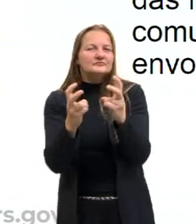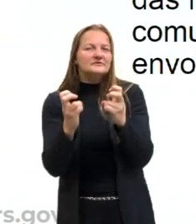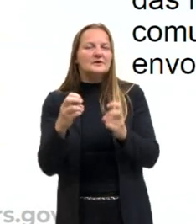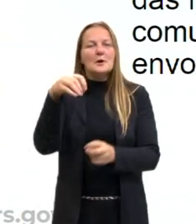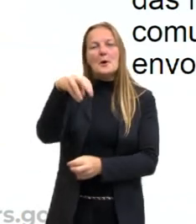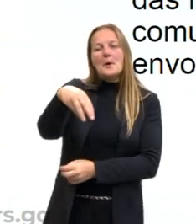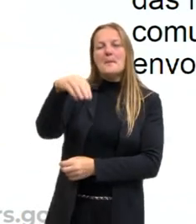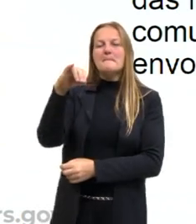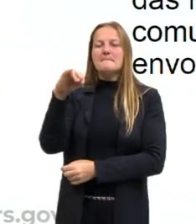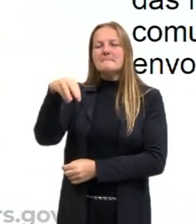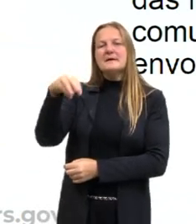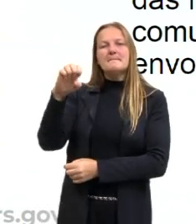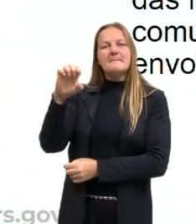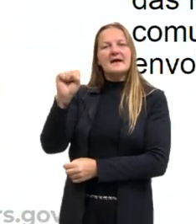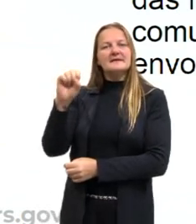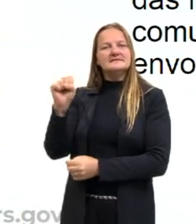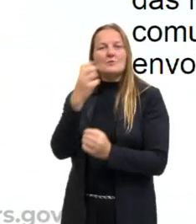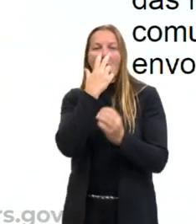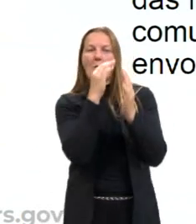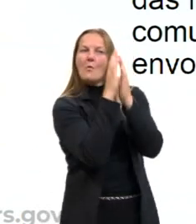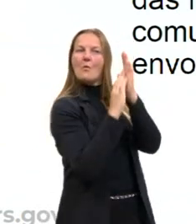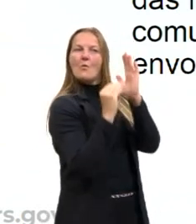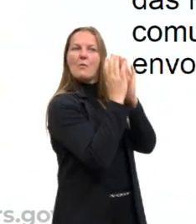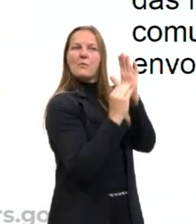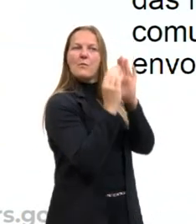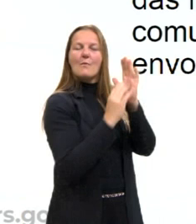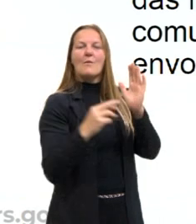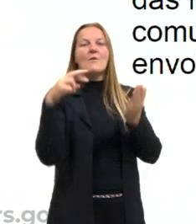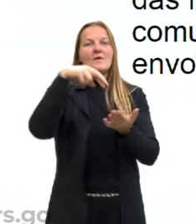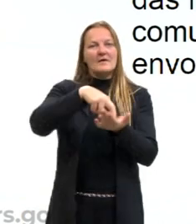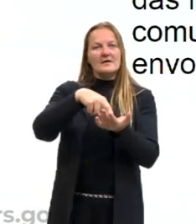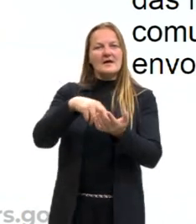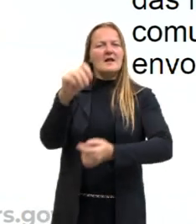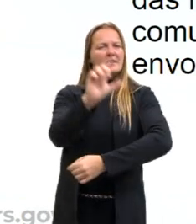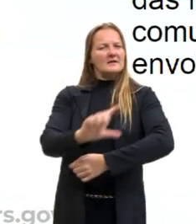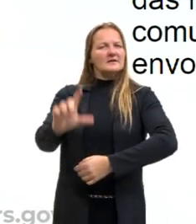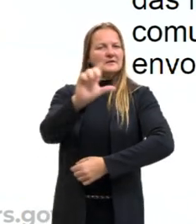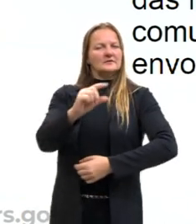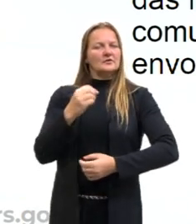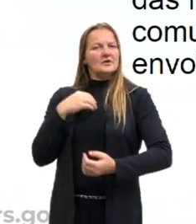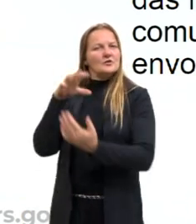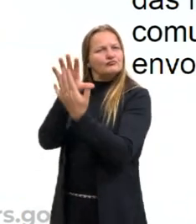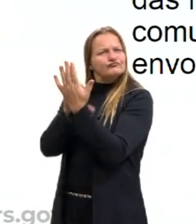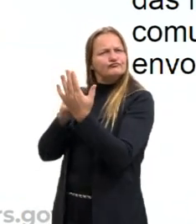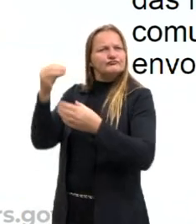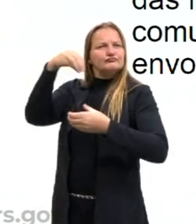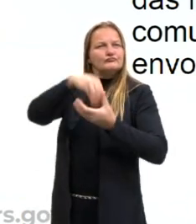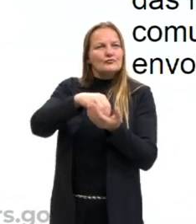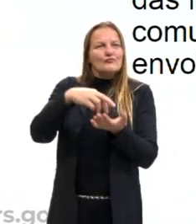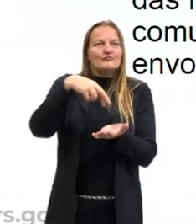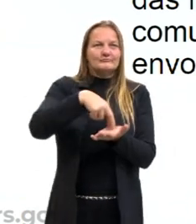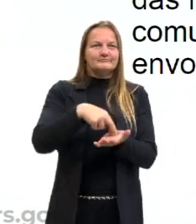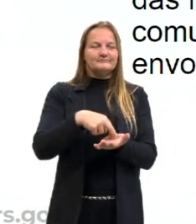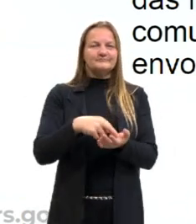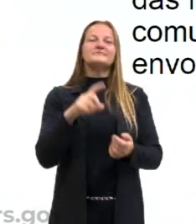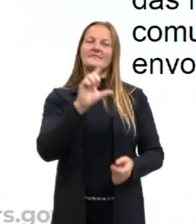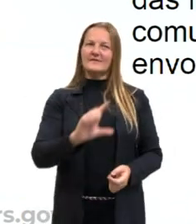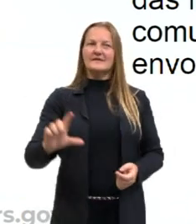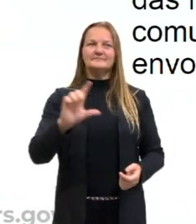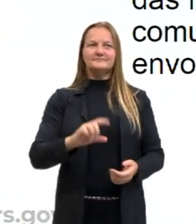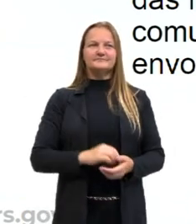de mimese Ou seja é uma imitação da realidade a literatura ela tá imitando a realidade de alguma forma